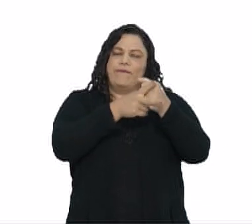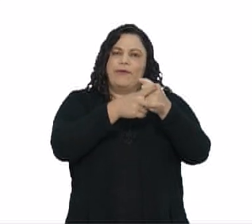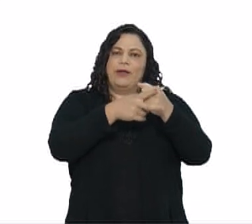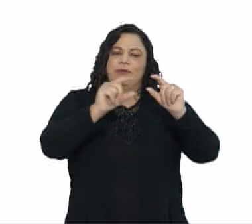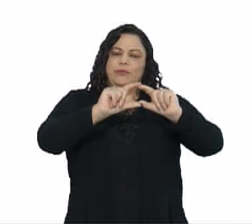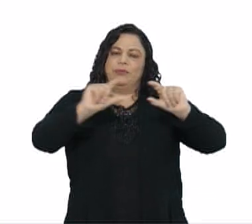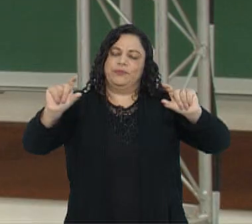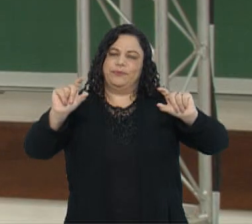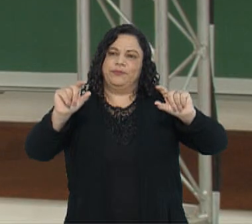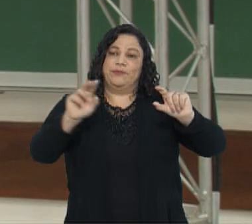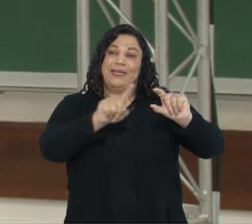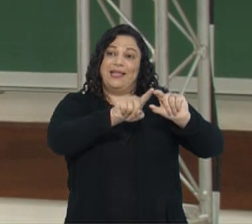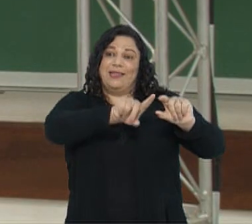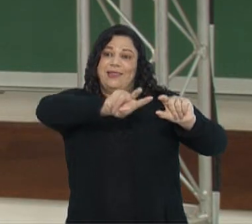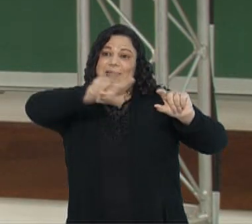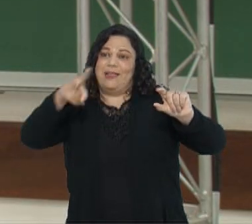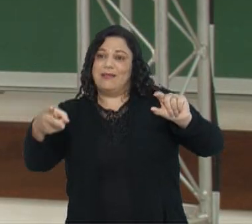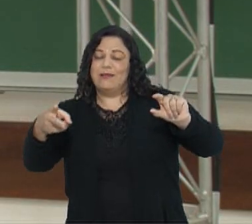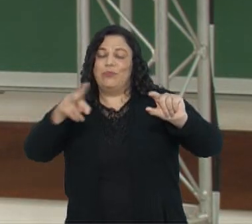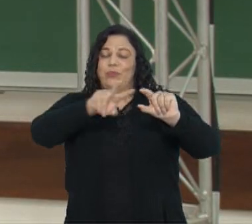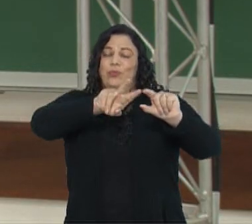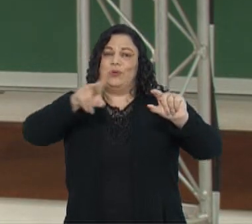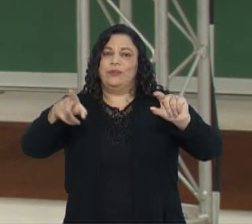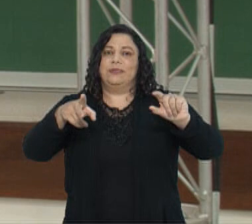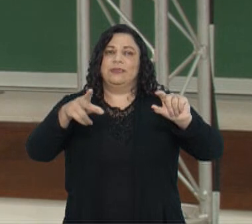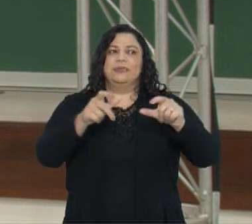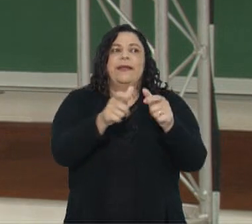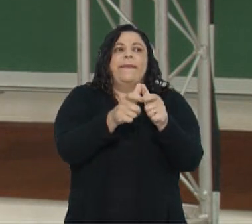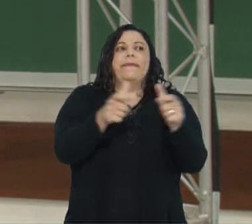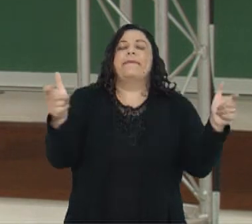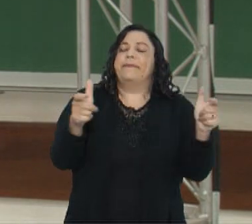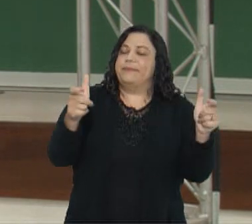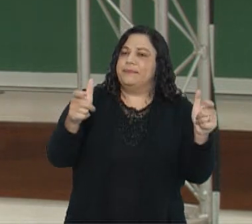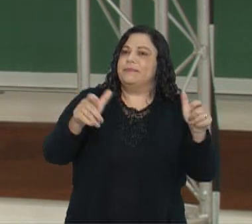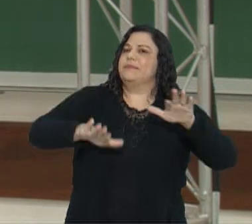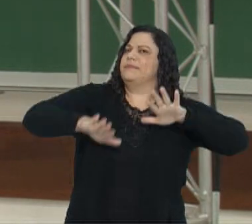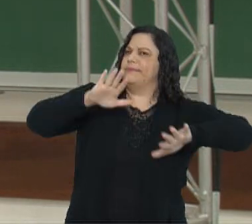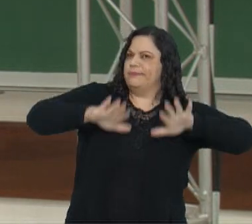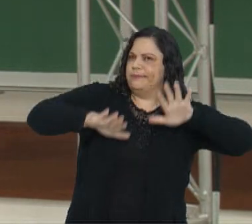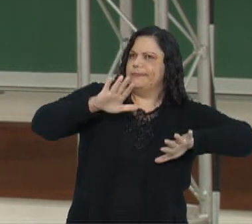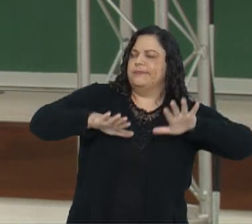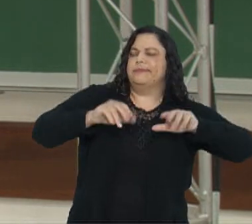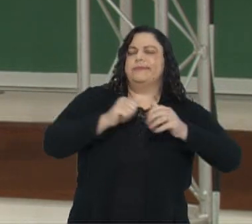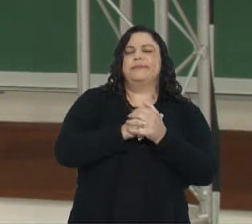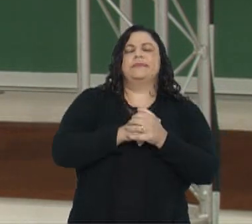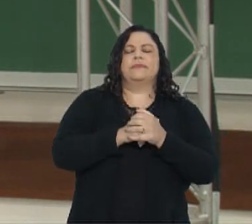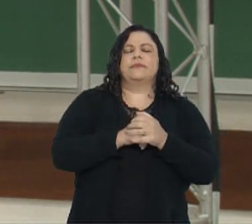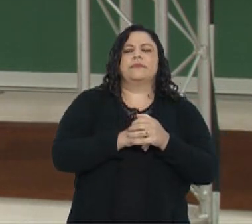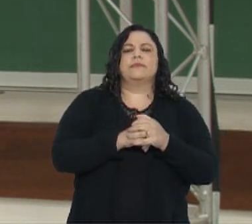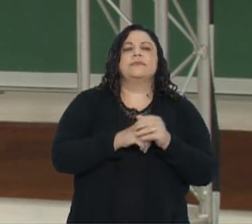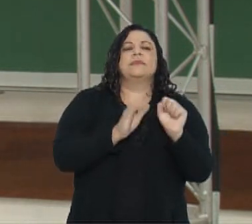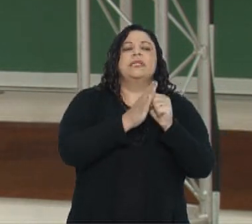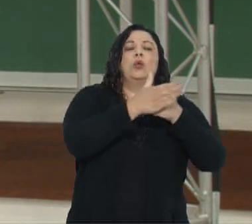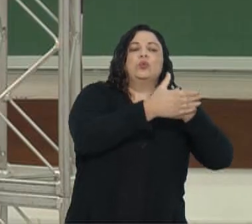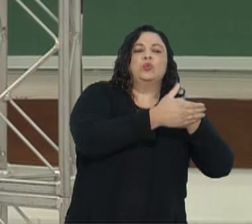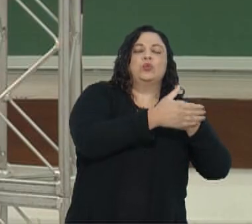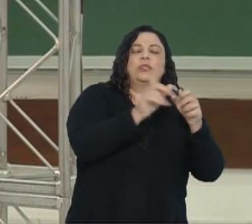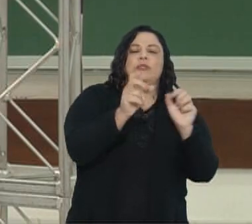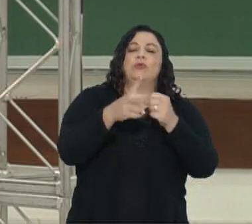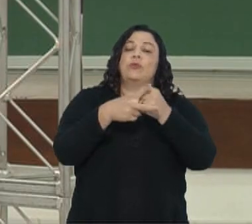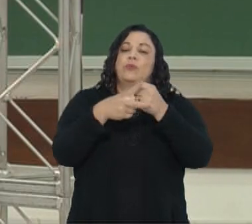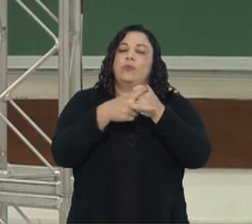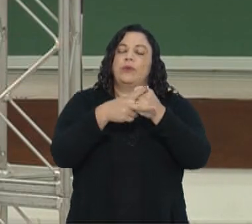naturalmente o verbo. Então, na maioria das vezes, a gente trabalha sujeito verbo e complemento. Mas isso não é